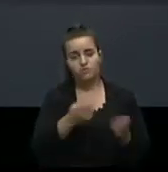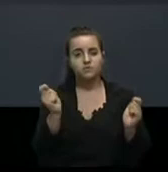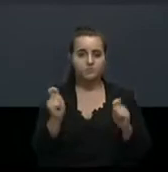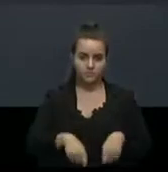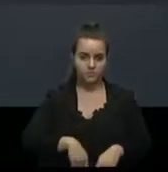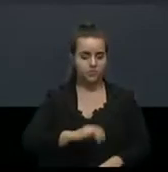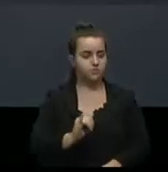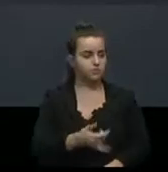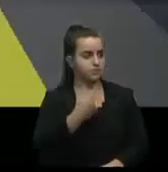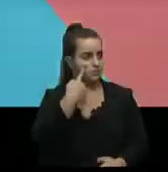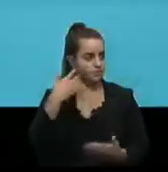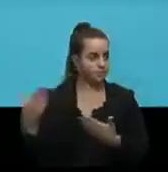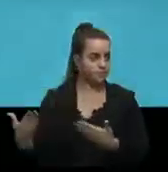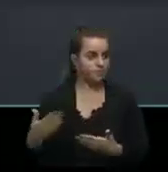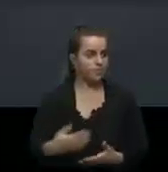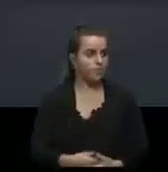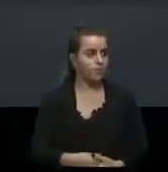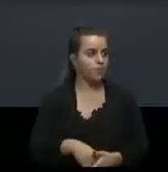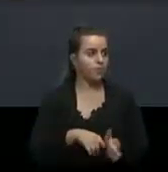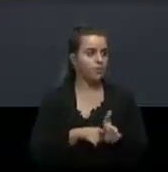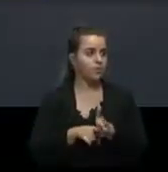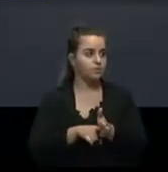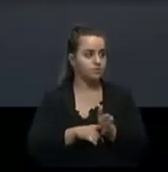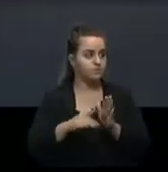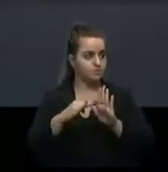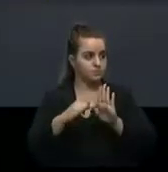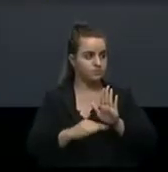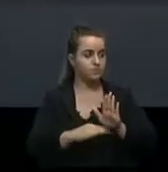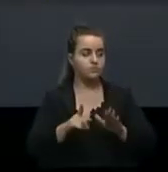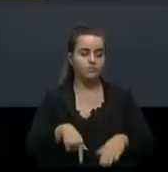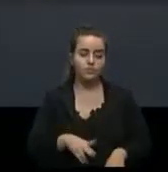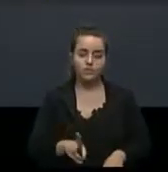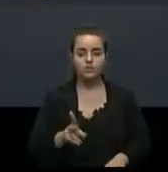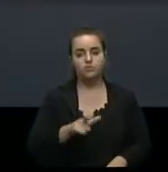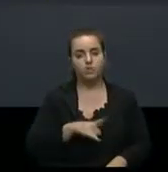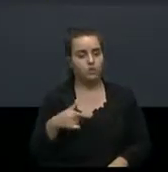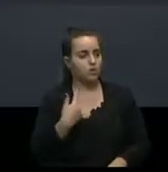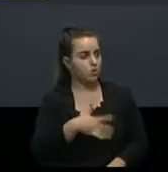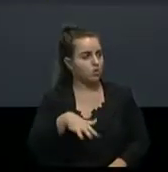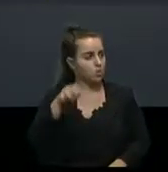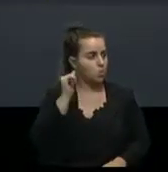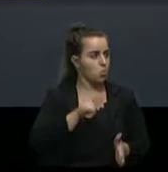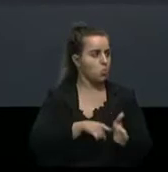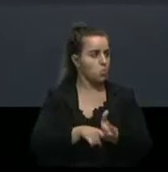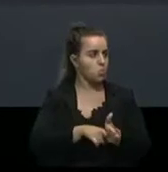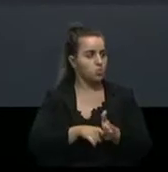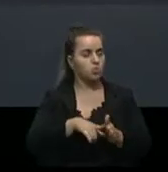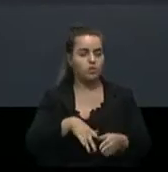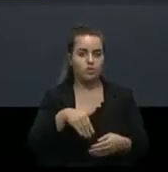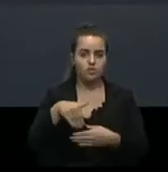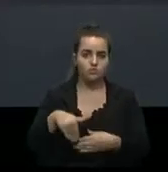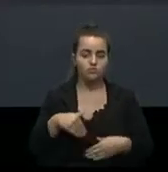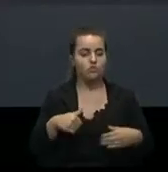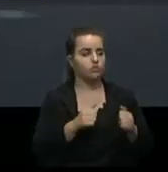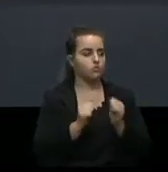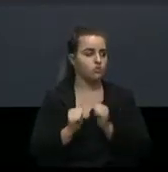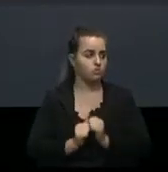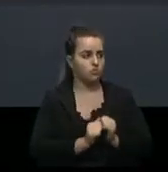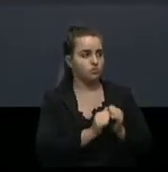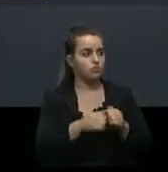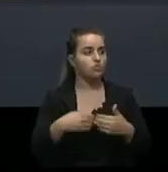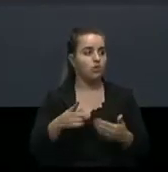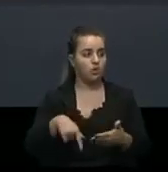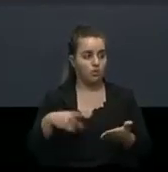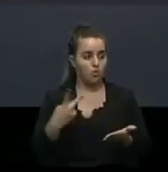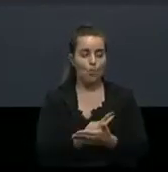pode explorar. Pesquisas eleitorais. Sempre que ouvimos uma pesquisa de intenção de voto, junto é informada a margem